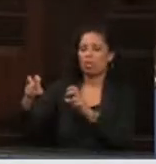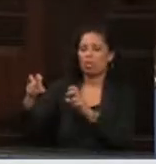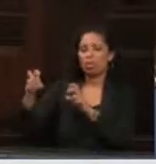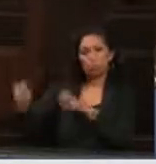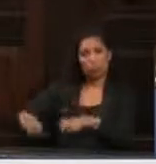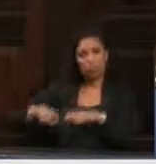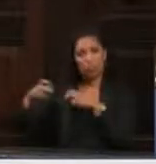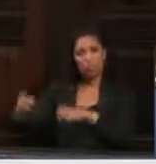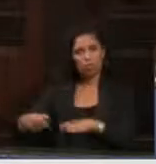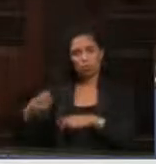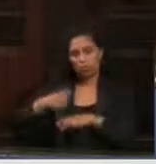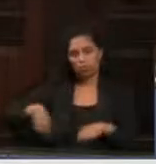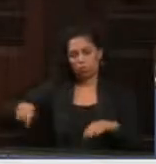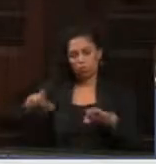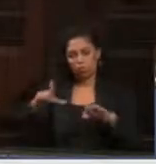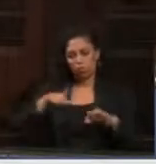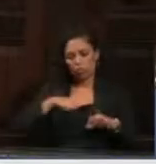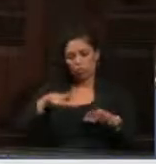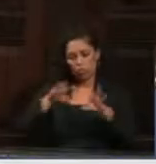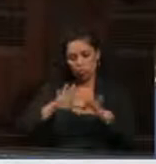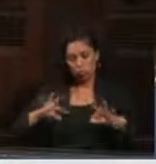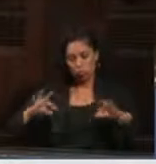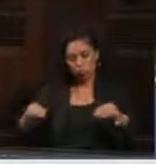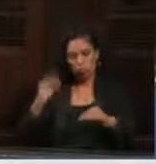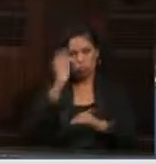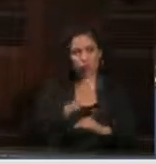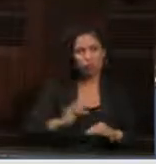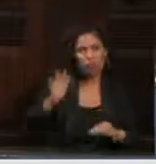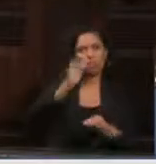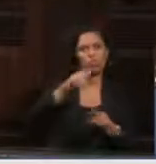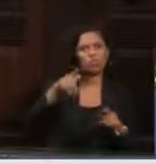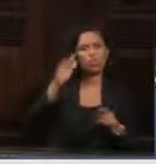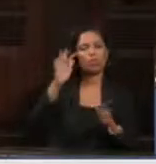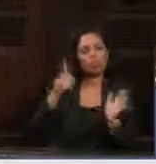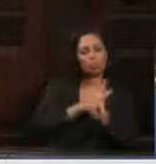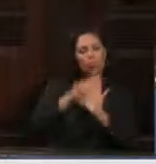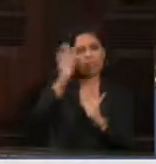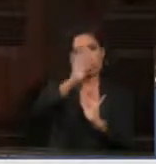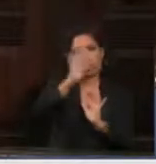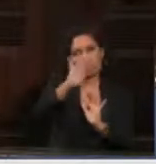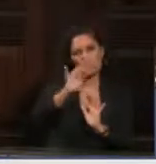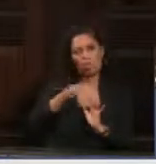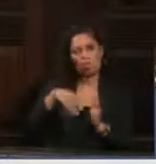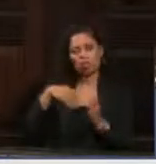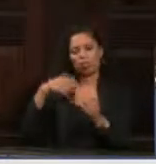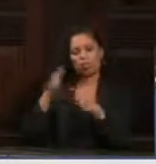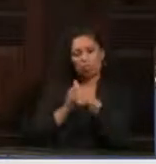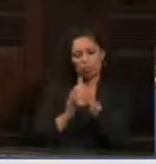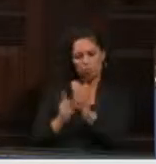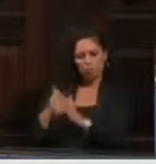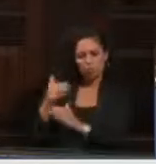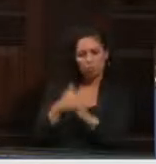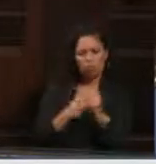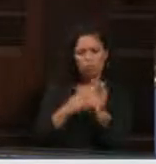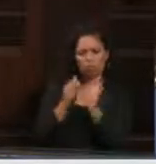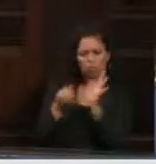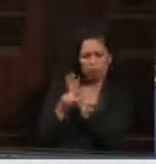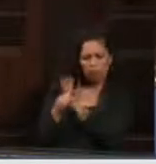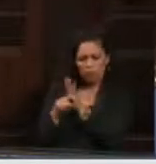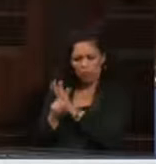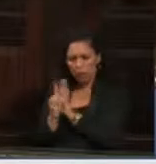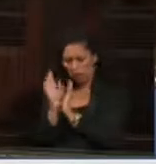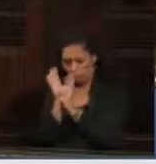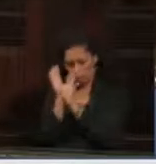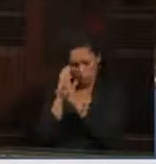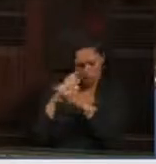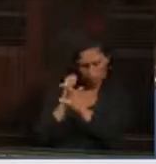nós temos todas as instituições que integram a rede federal de educação profissional científica e tecnológica é